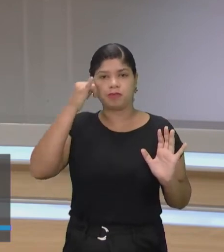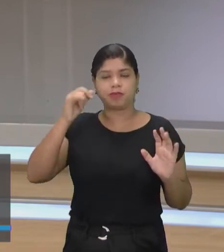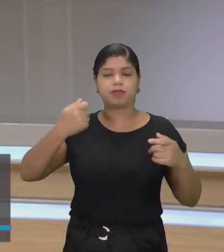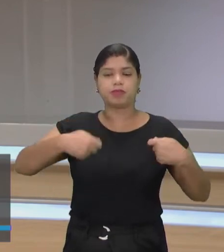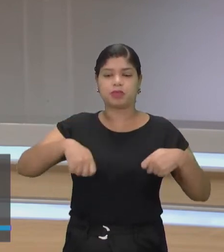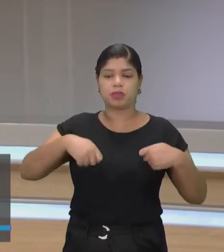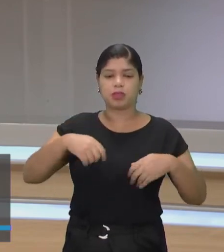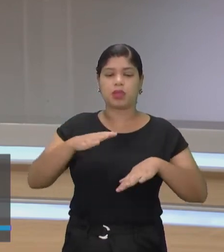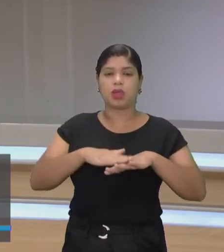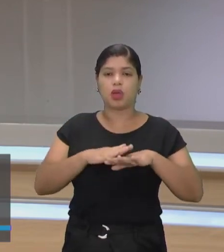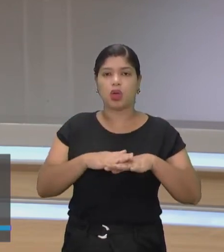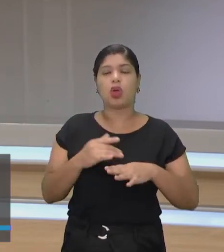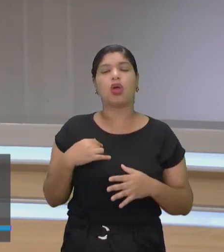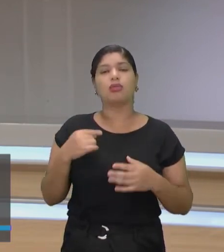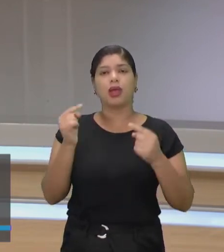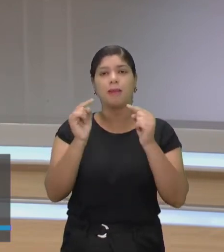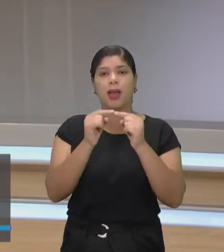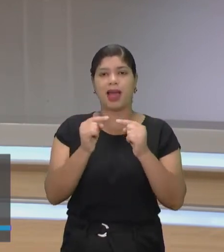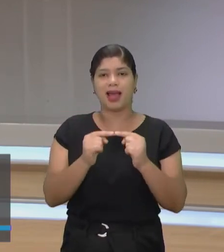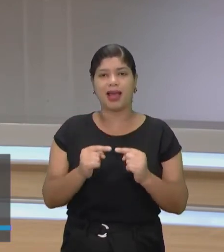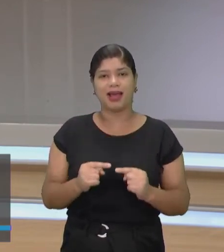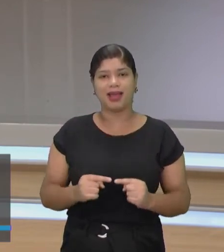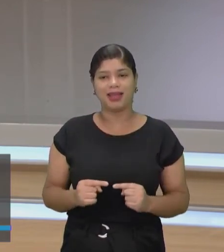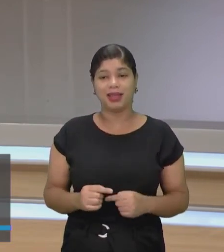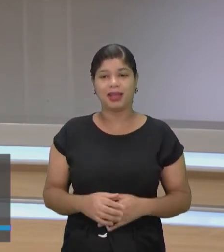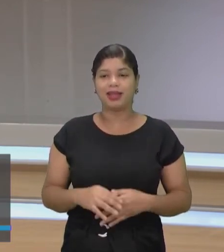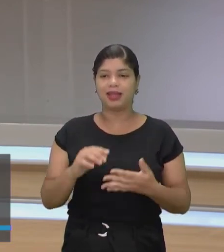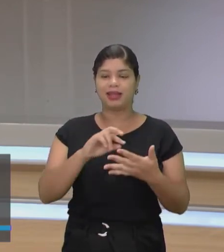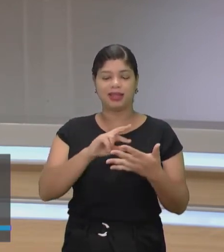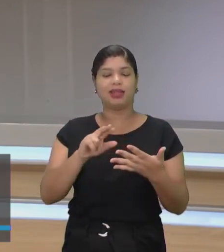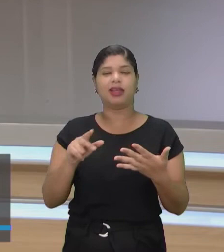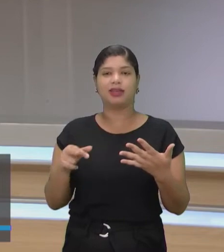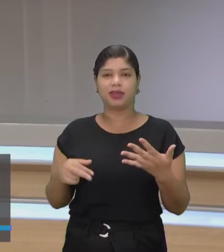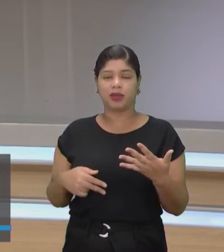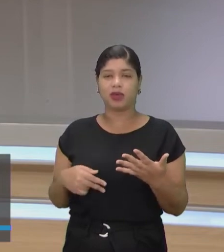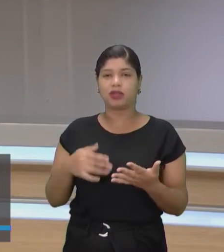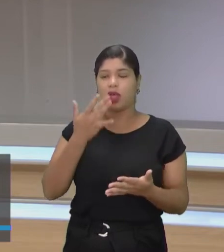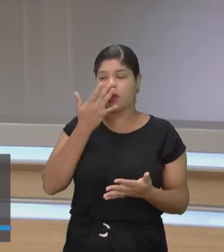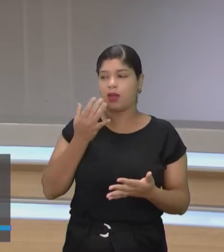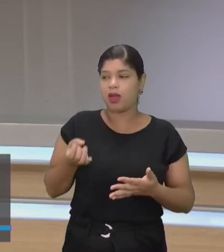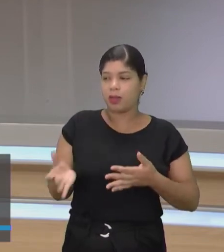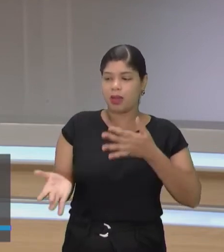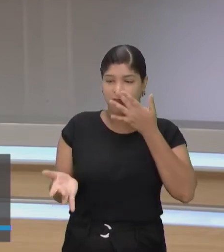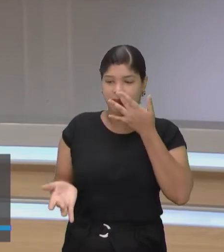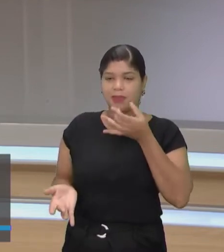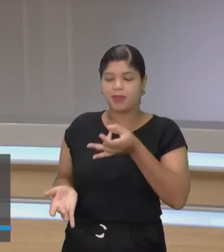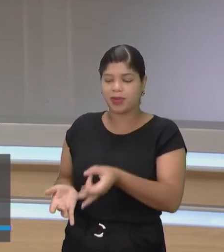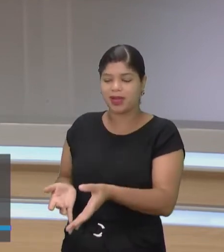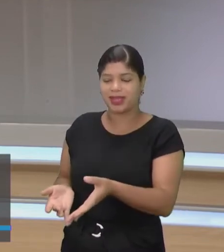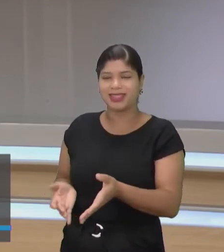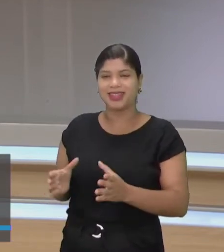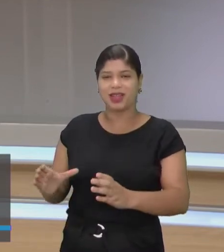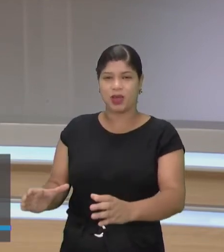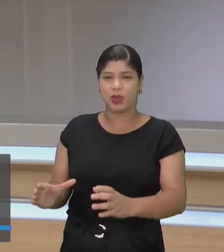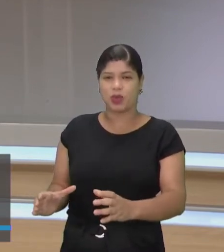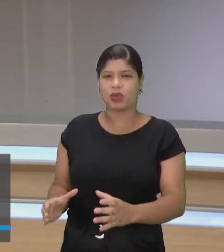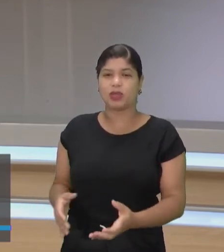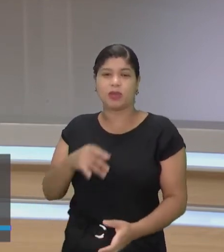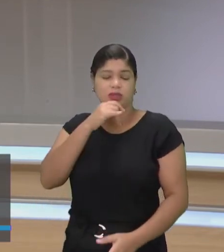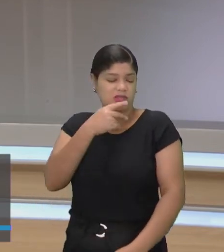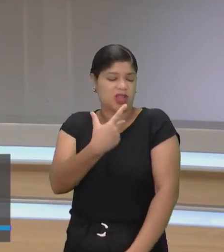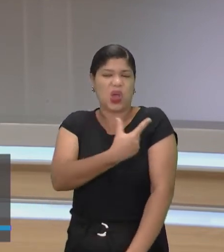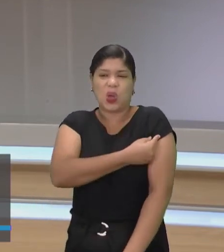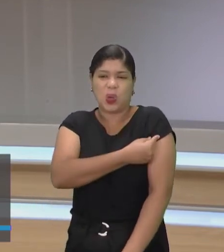já tem que ser específico. E a falta desse descarte já contagia. Putz, se você descartar seja uma seringa,